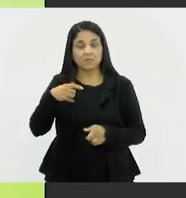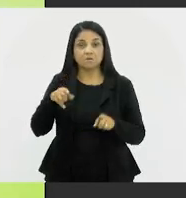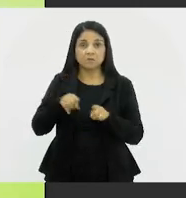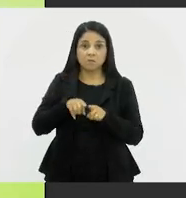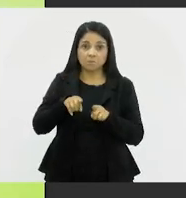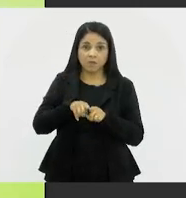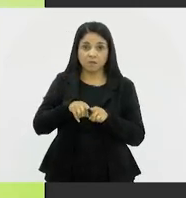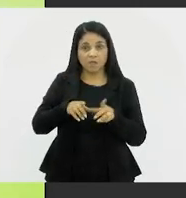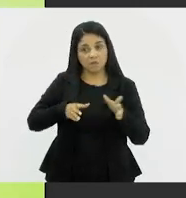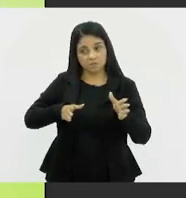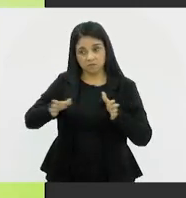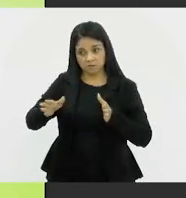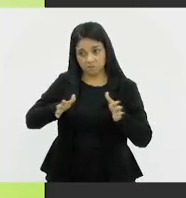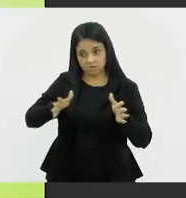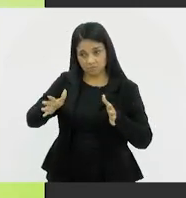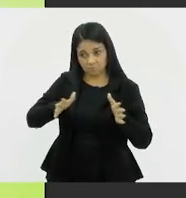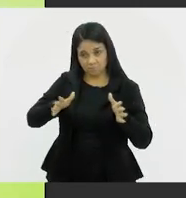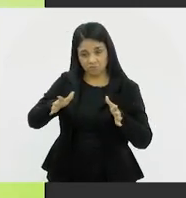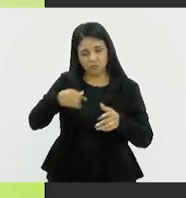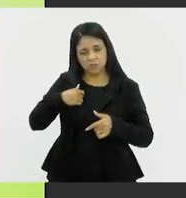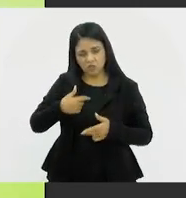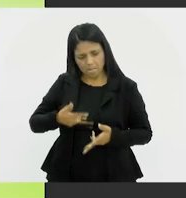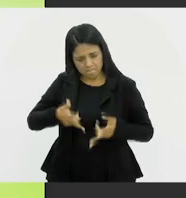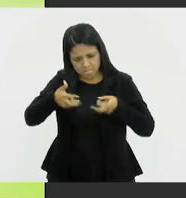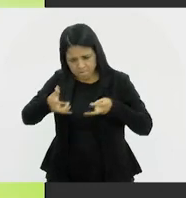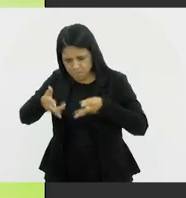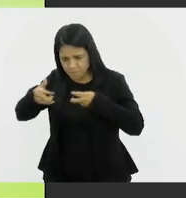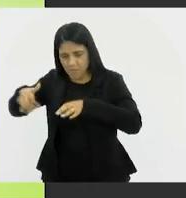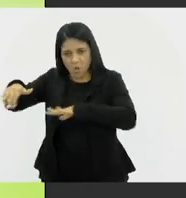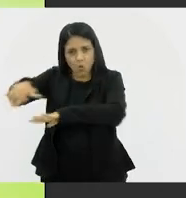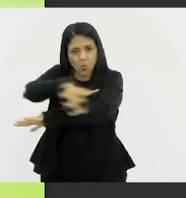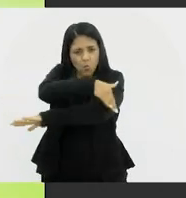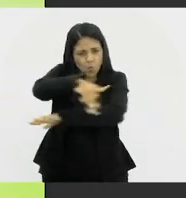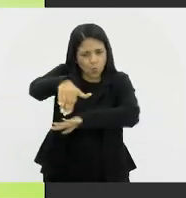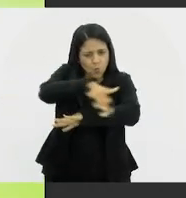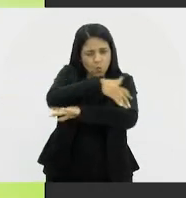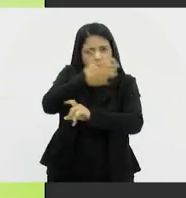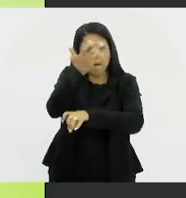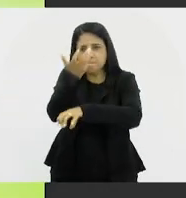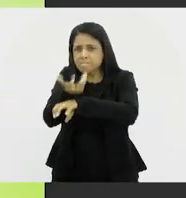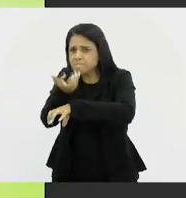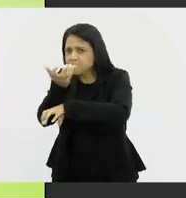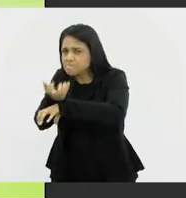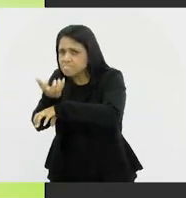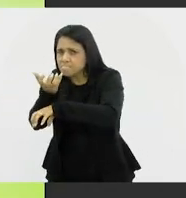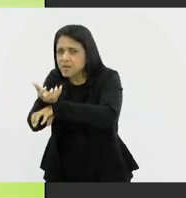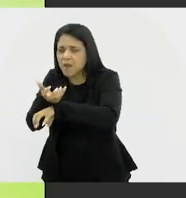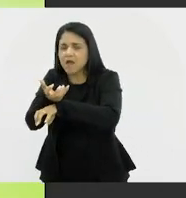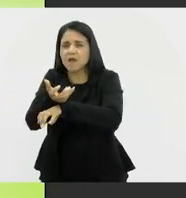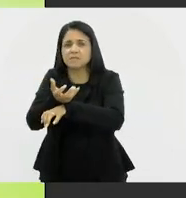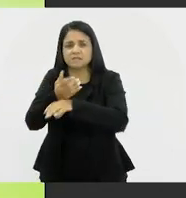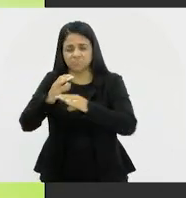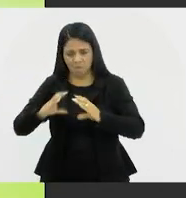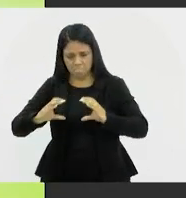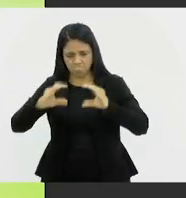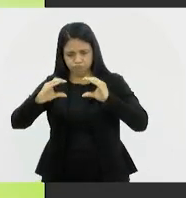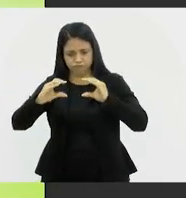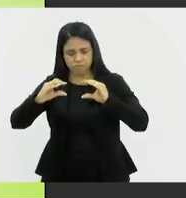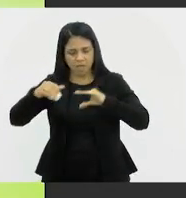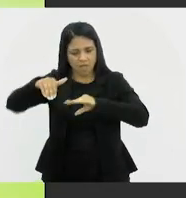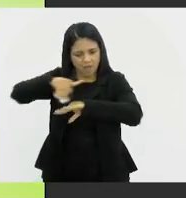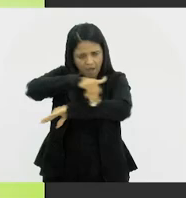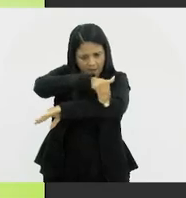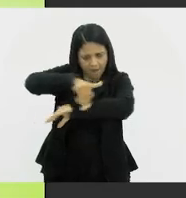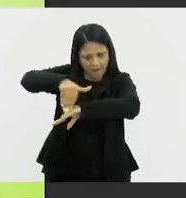Já observaram as calçadas, as praças, as ruas, os meio-fios altos?